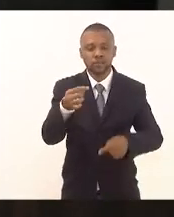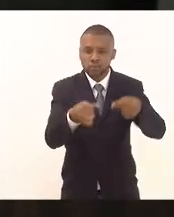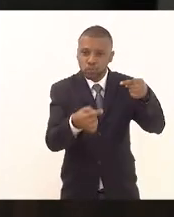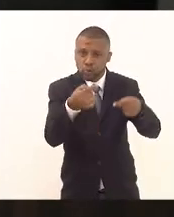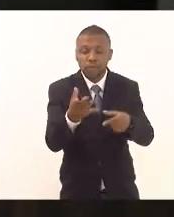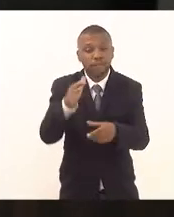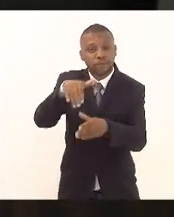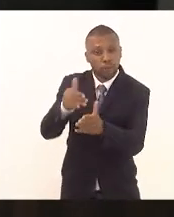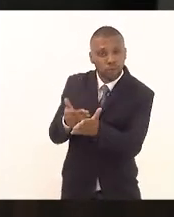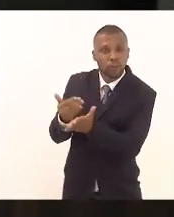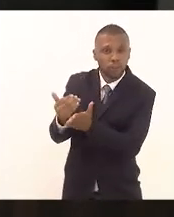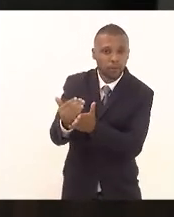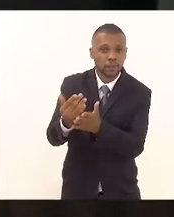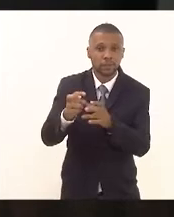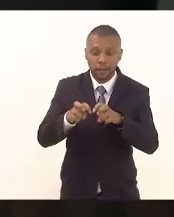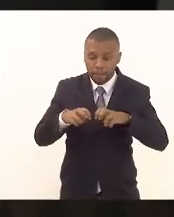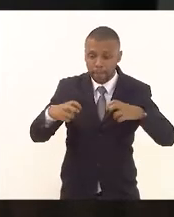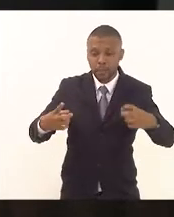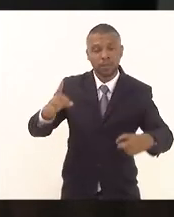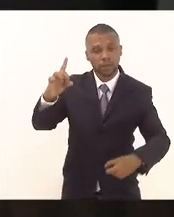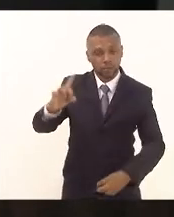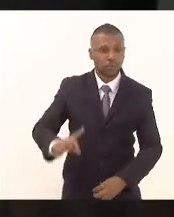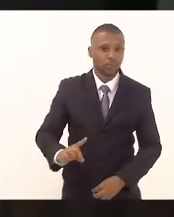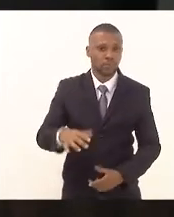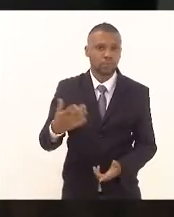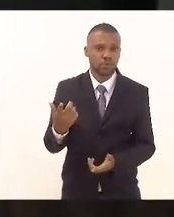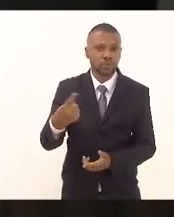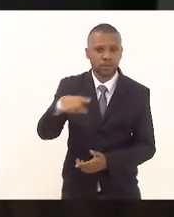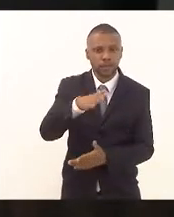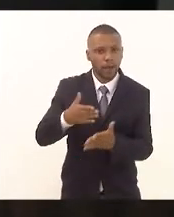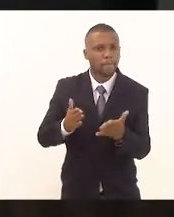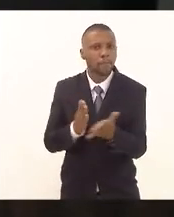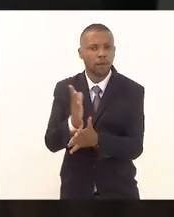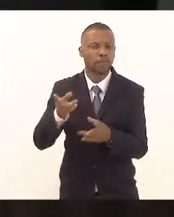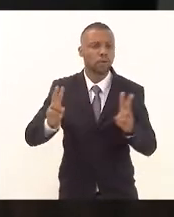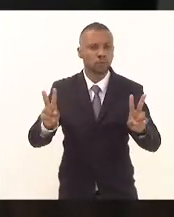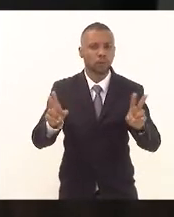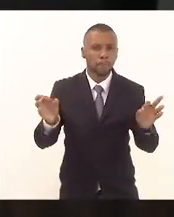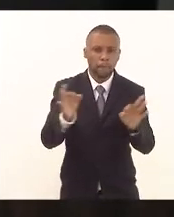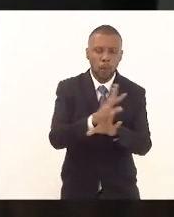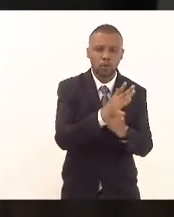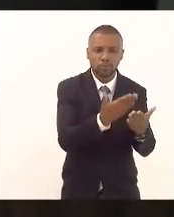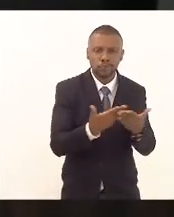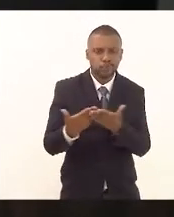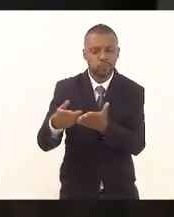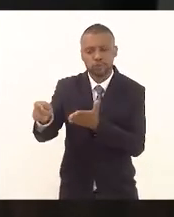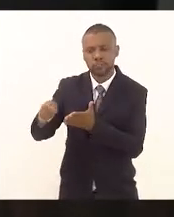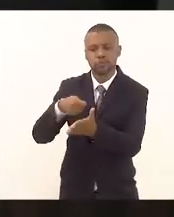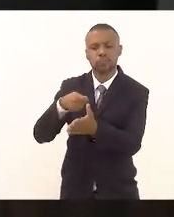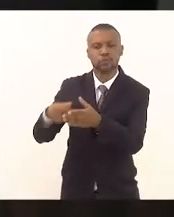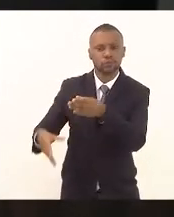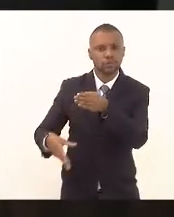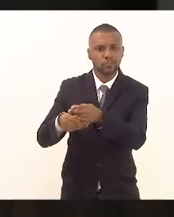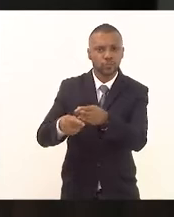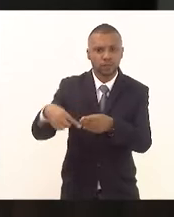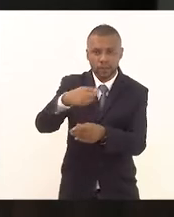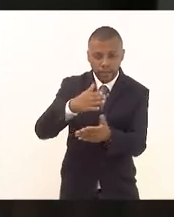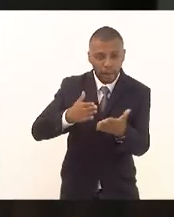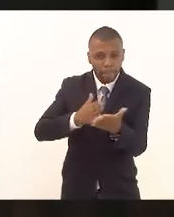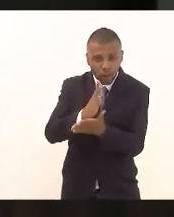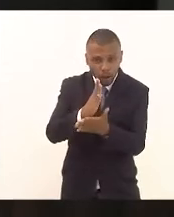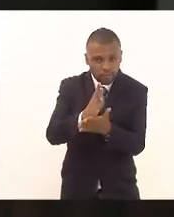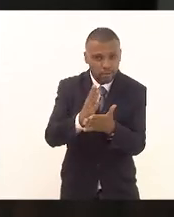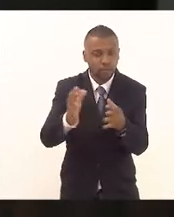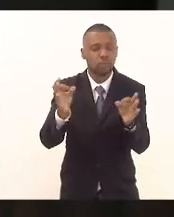parecer da mesa diretora. Senhores que aprovam, permaneçam como estão aprovados. Em votação, projeto assim emendado. Senhores que aprovam, permaneçam como